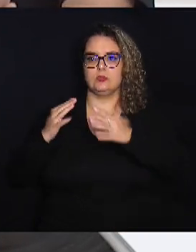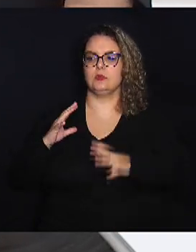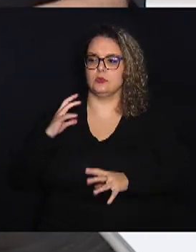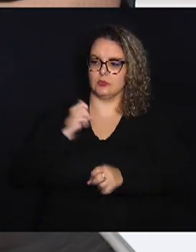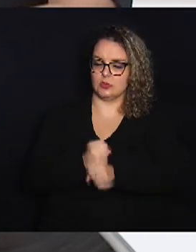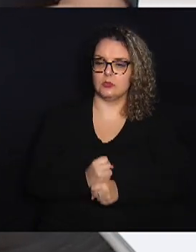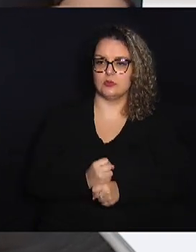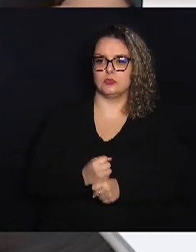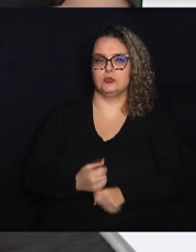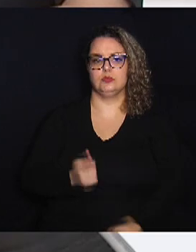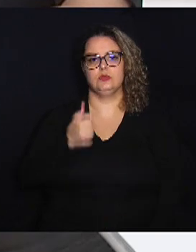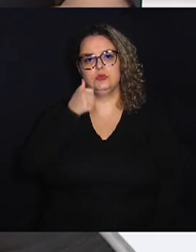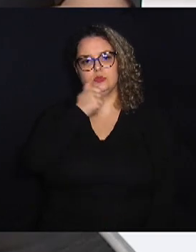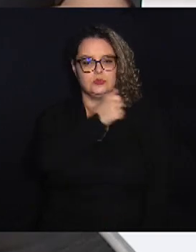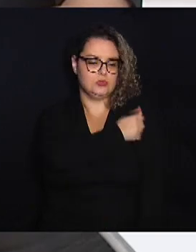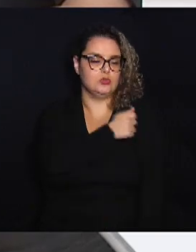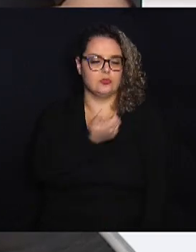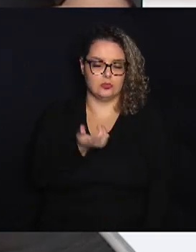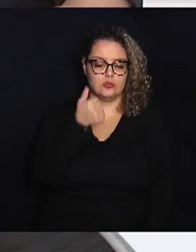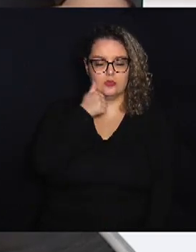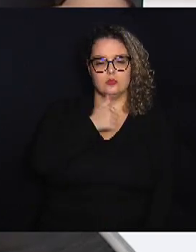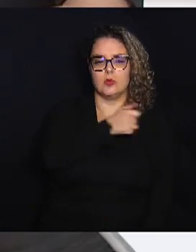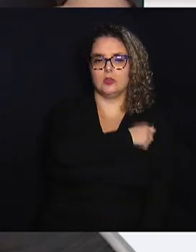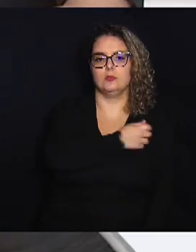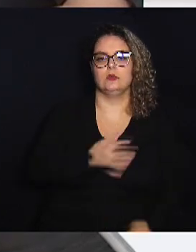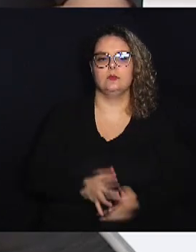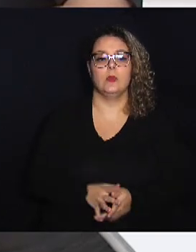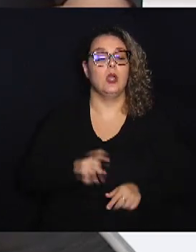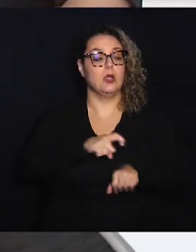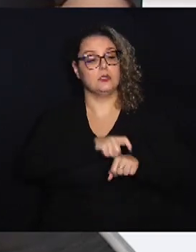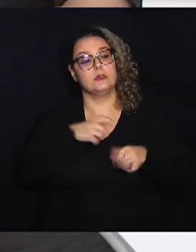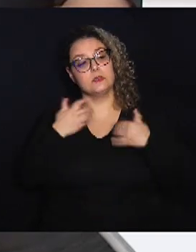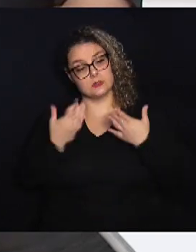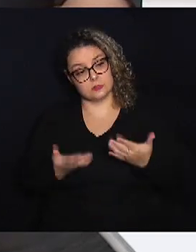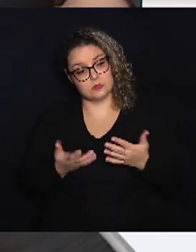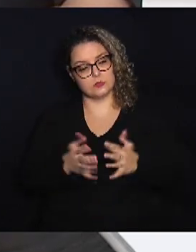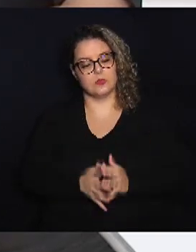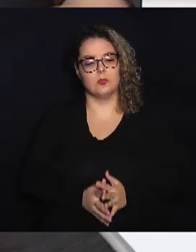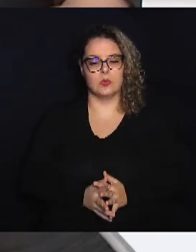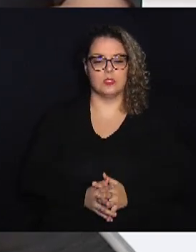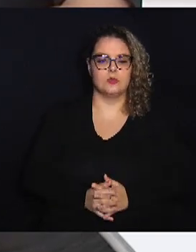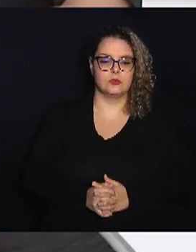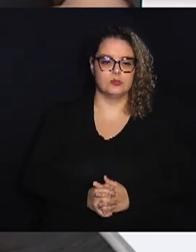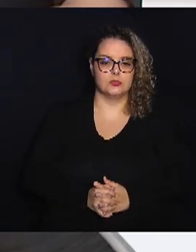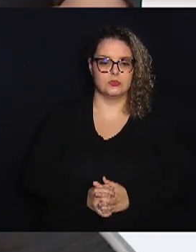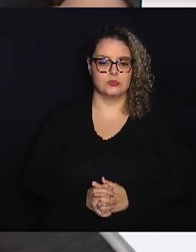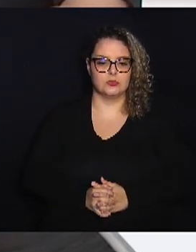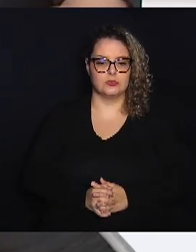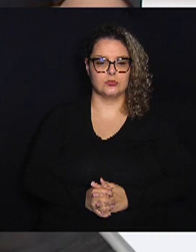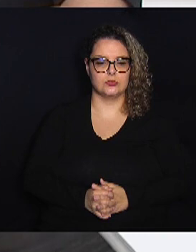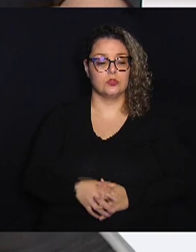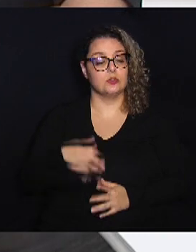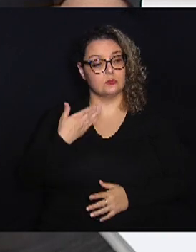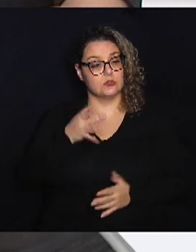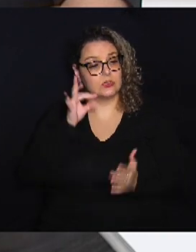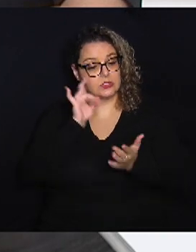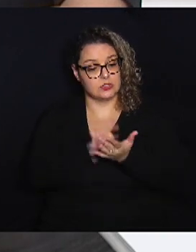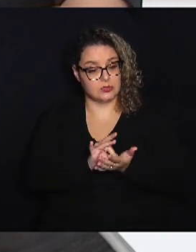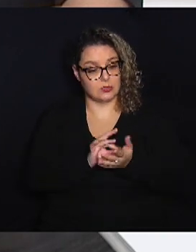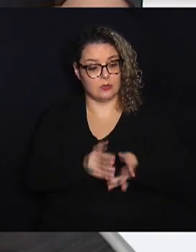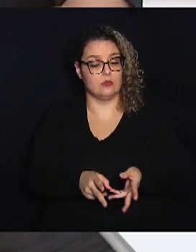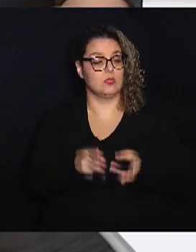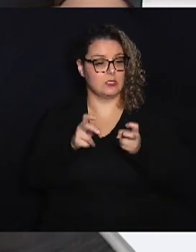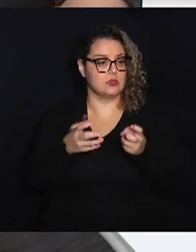de um estudante. Bom, vamos lá. E a partir desse momento, a partir do momento que você, de fato, detecta,